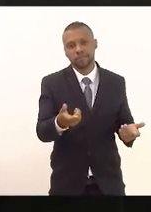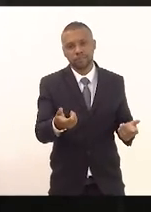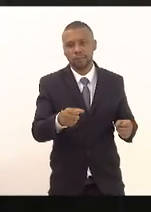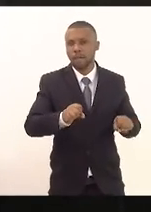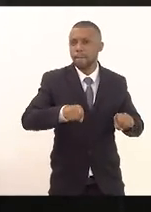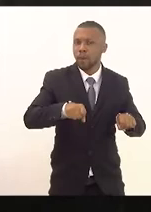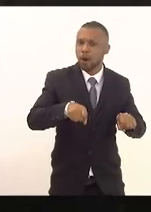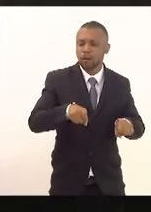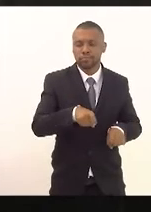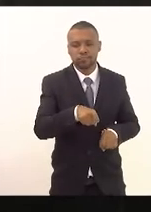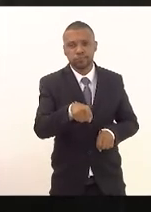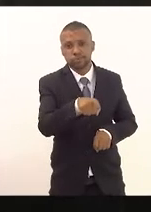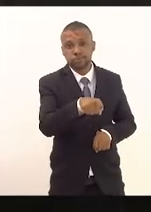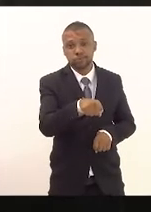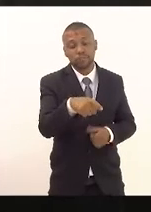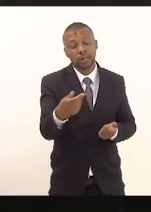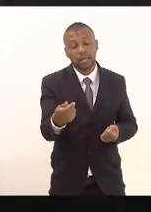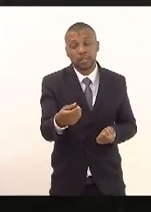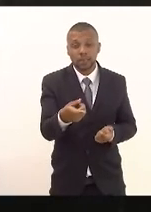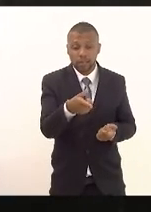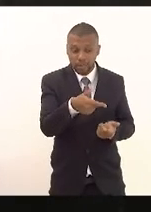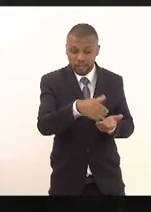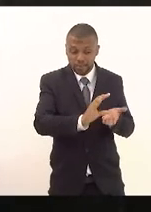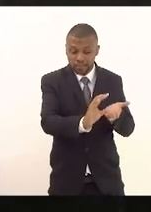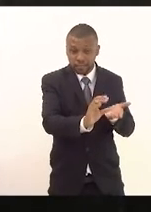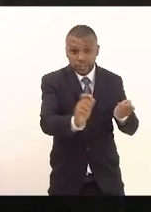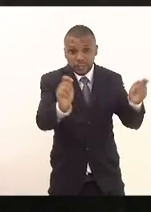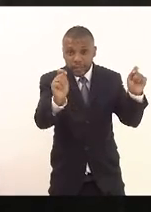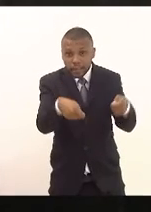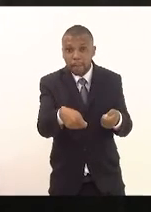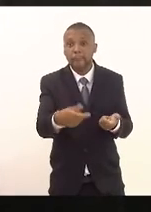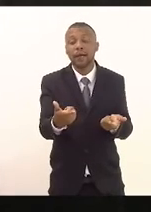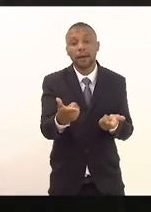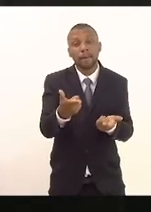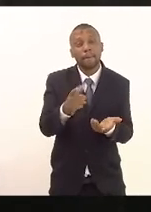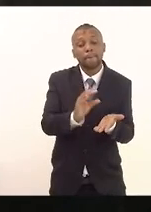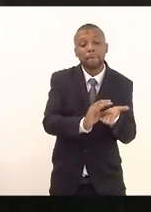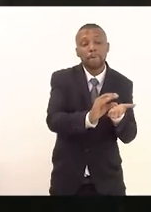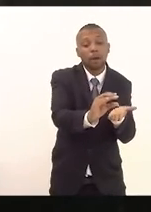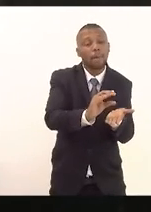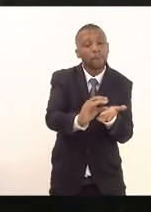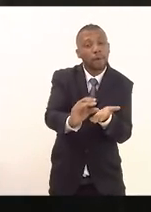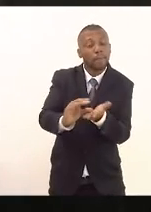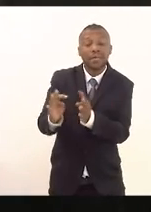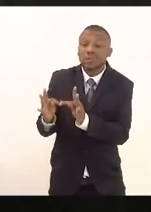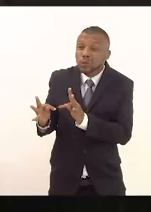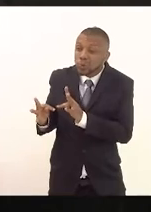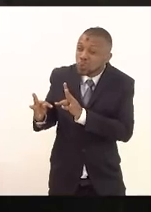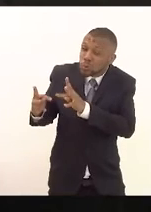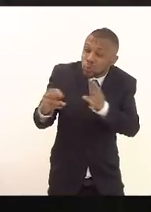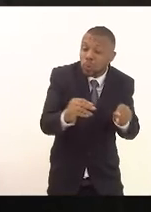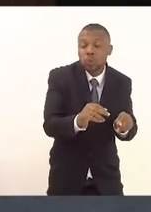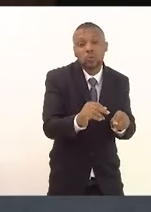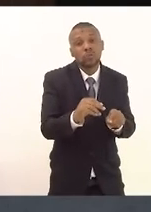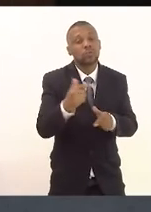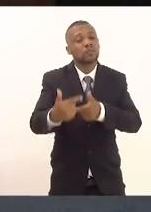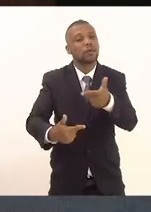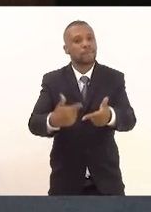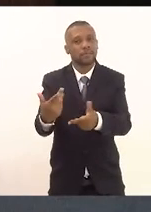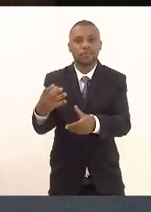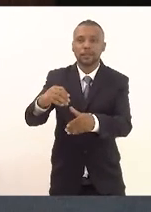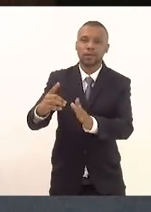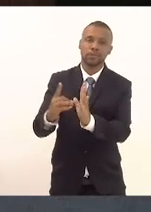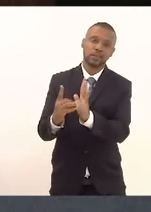e ele teria que remunerar todos os serviços não deveria ter nem taxa de licenciamento